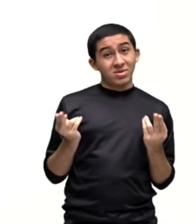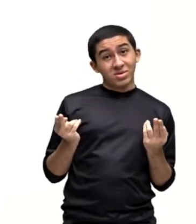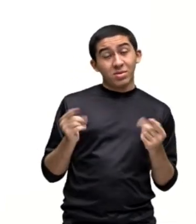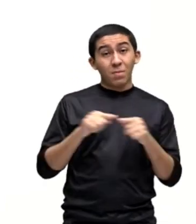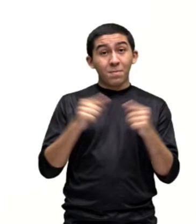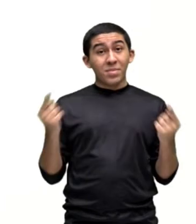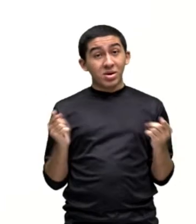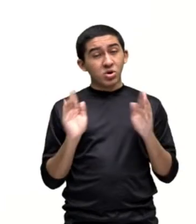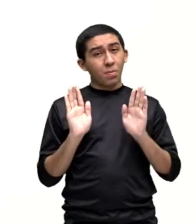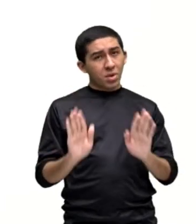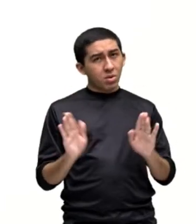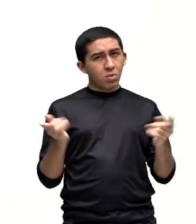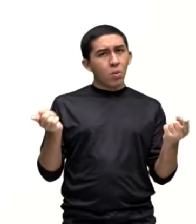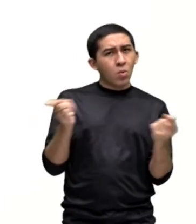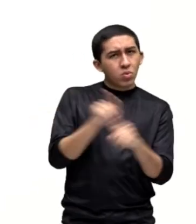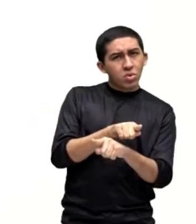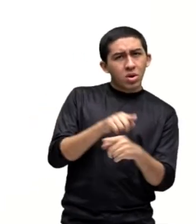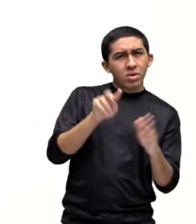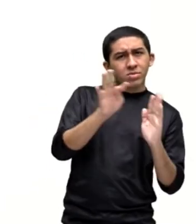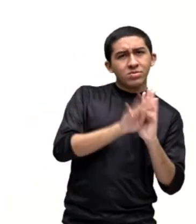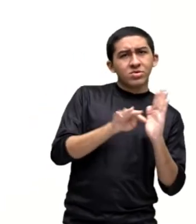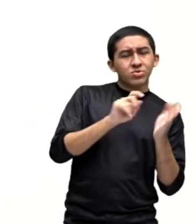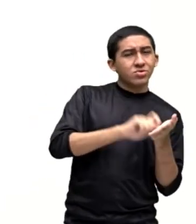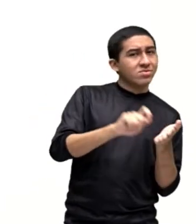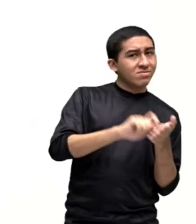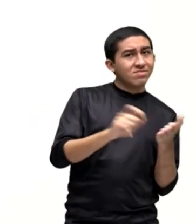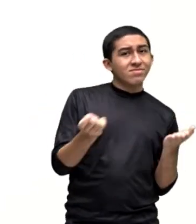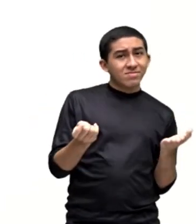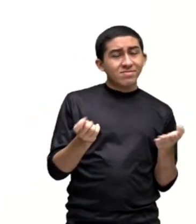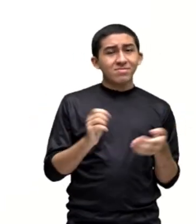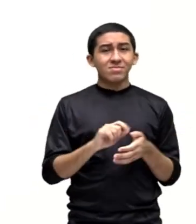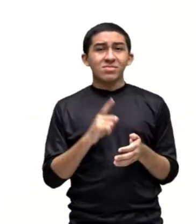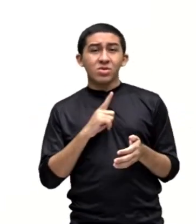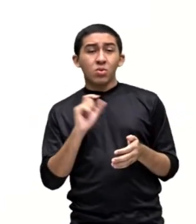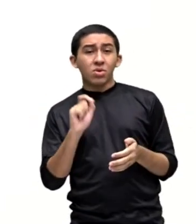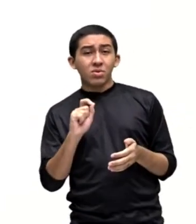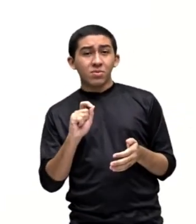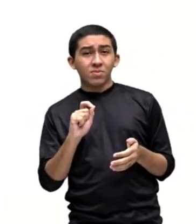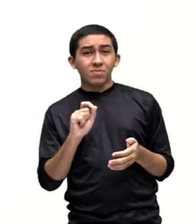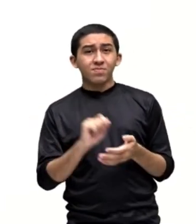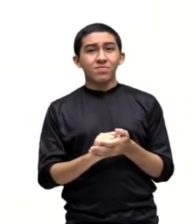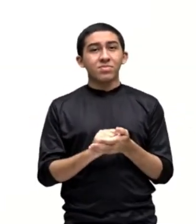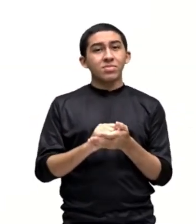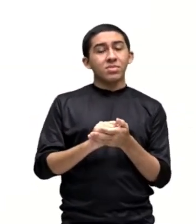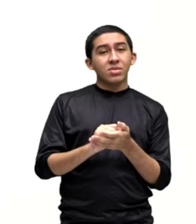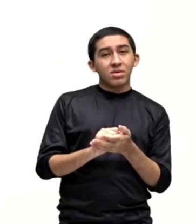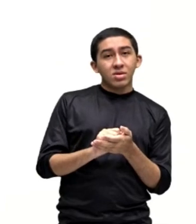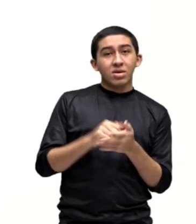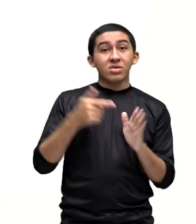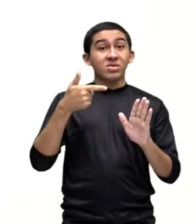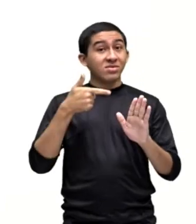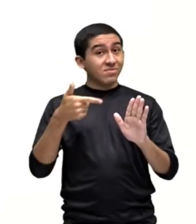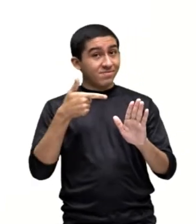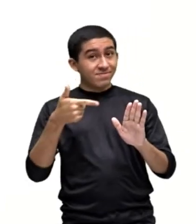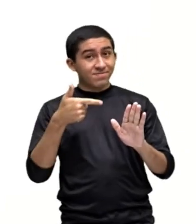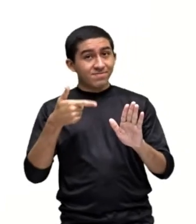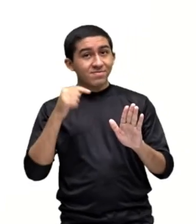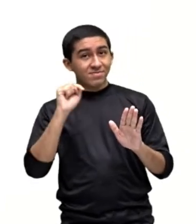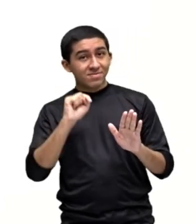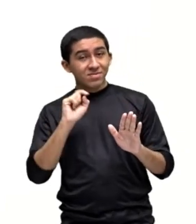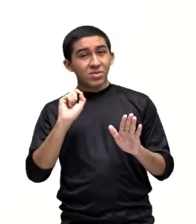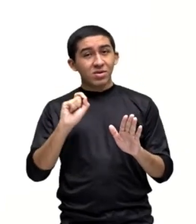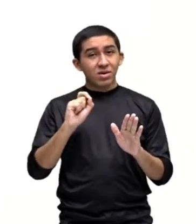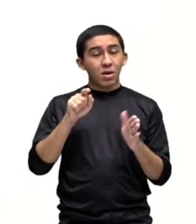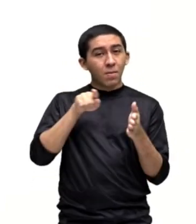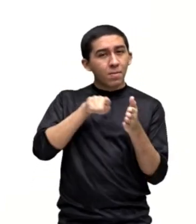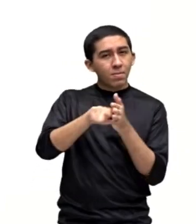o contrário. O que é que a gente tem? A gente tem a tal da ironia, que é exatamente aqui o que vem na